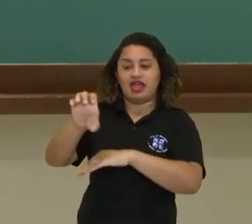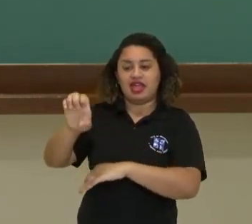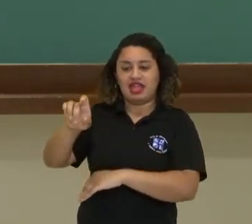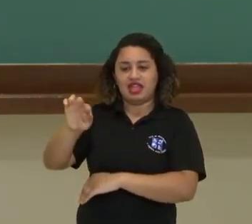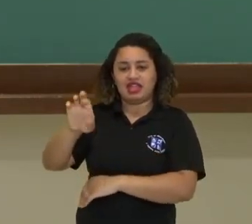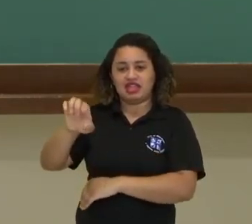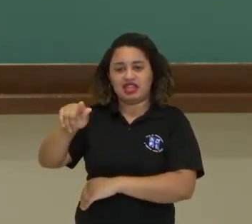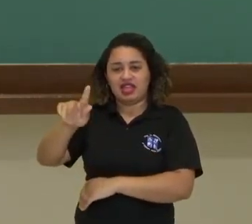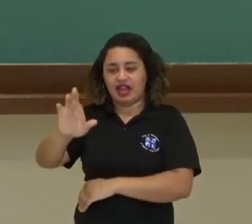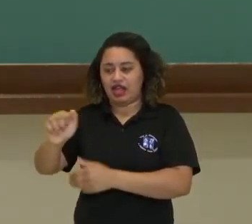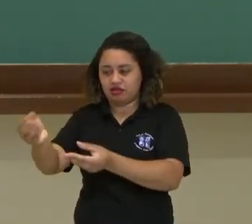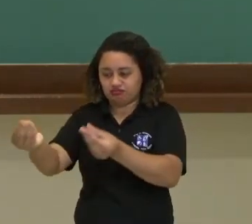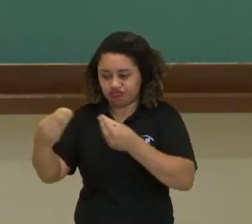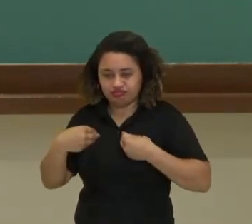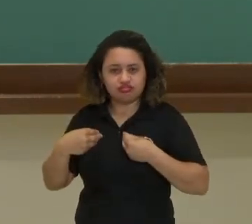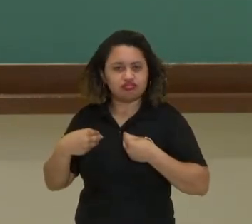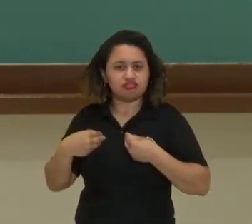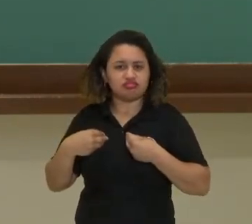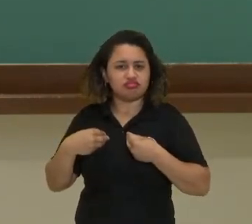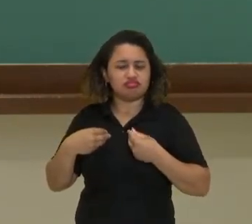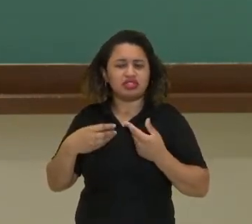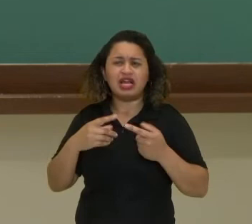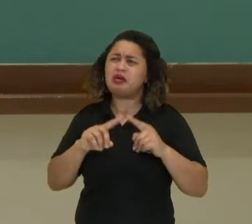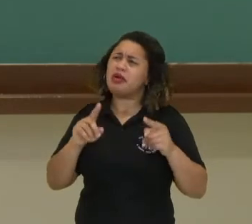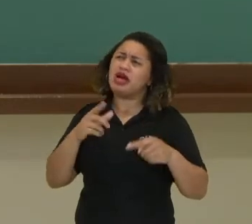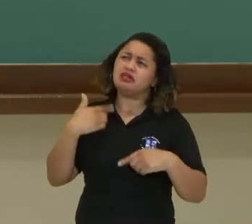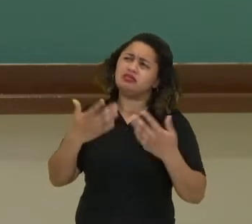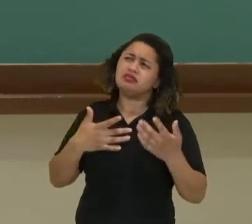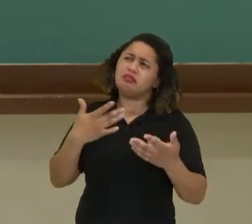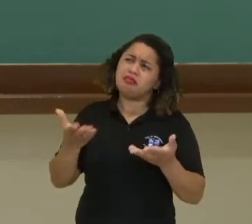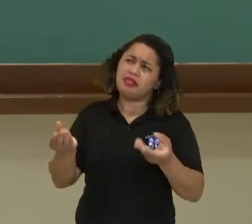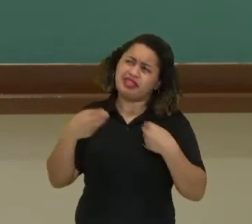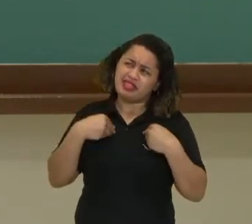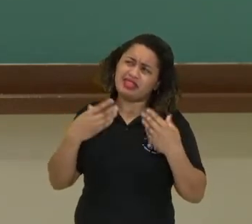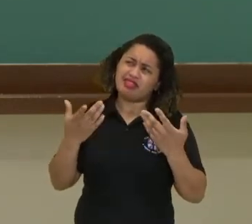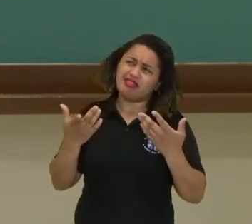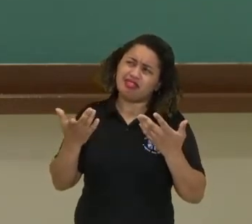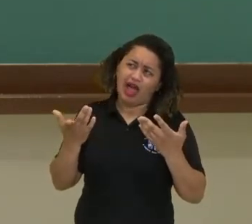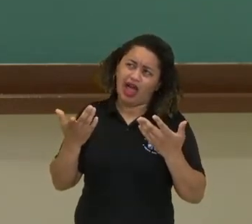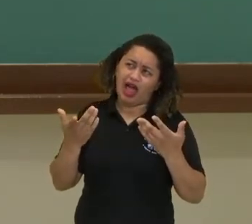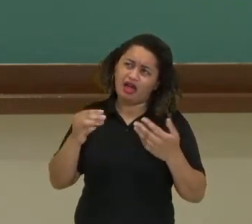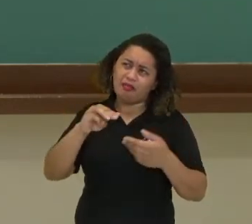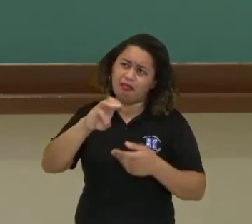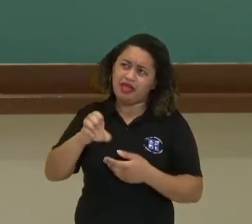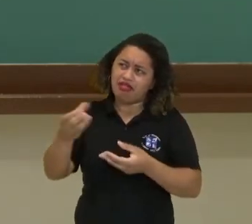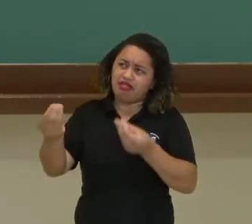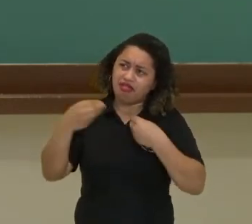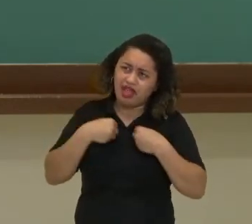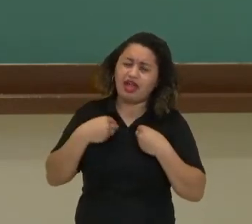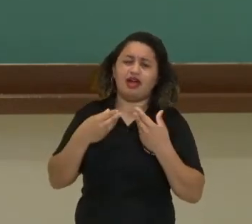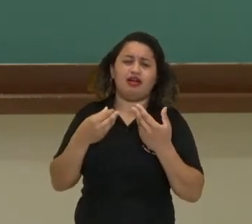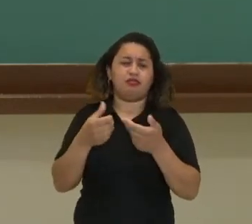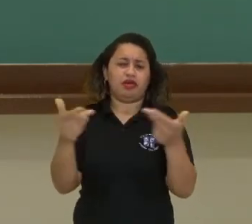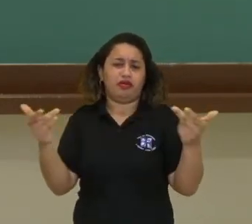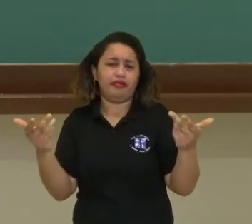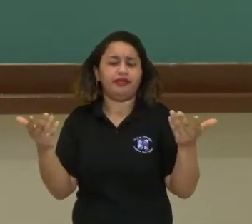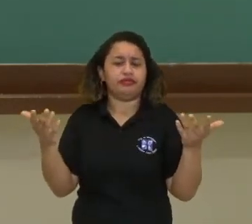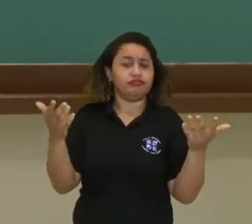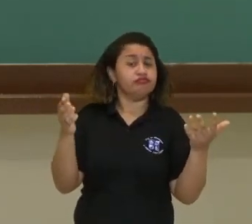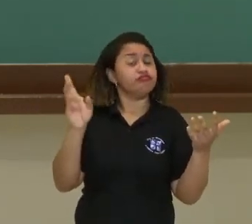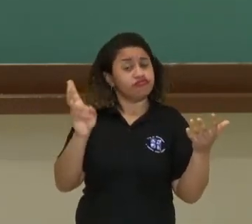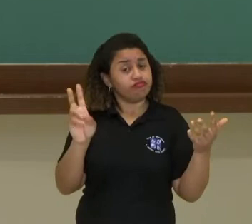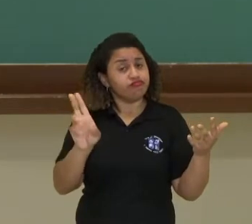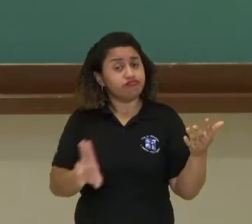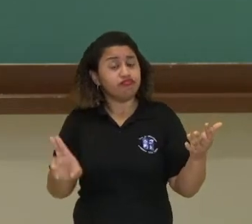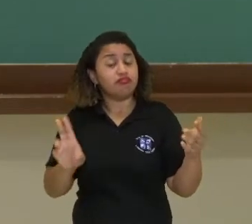tenho que dizer entregue-me professora mas no dia a dia a gente usa me entrega me dá né me dá tal coisa gente